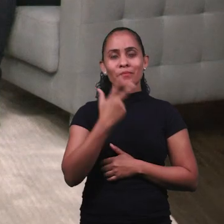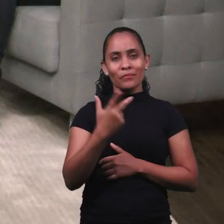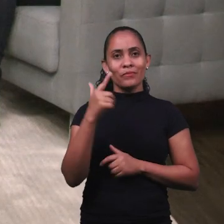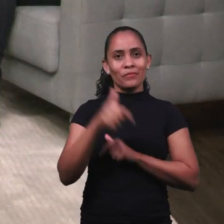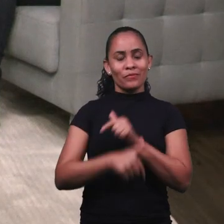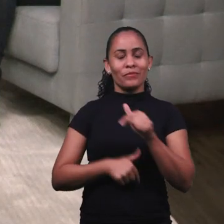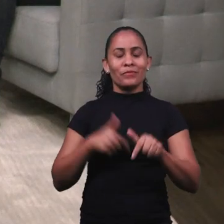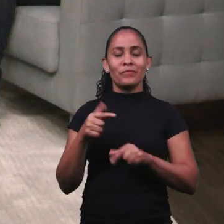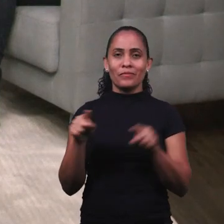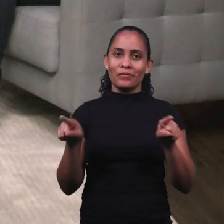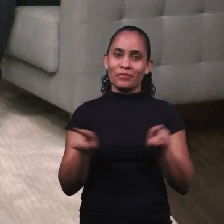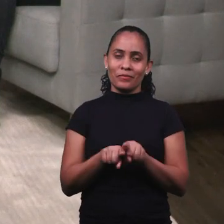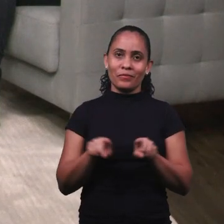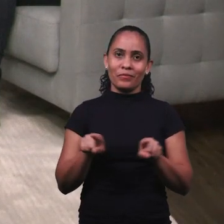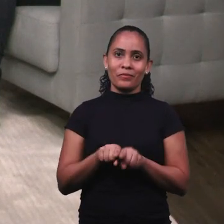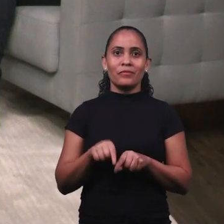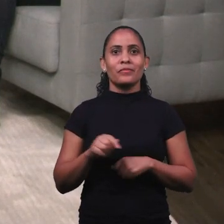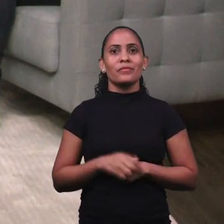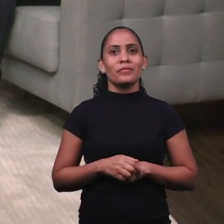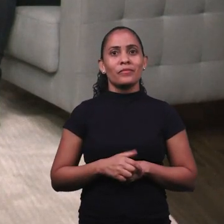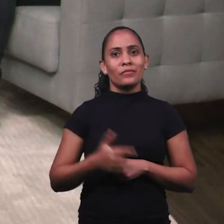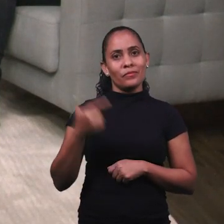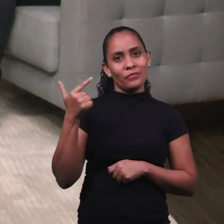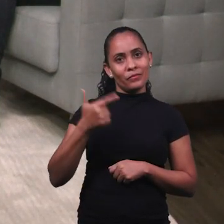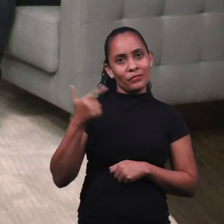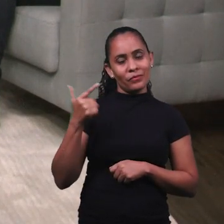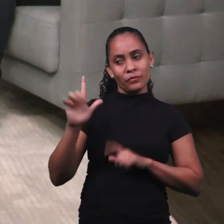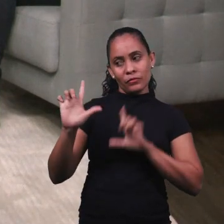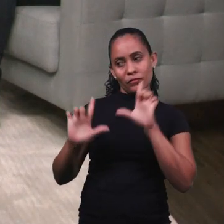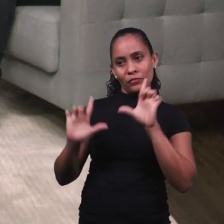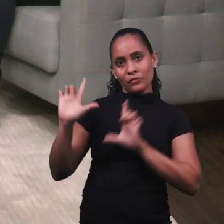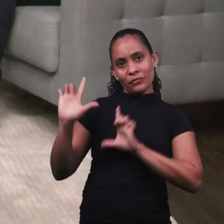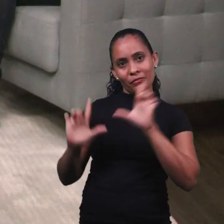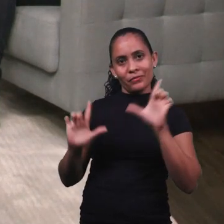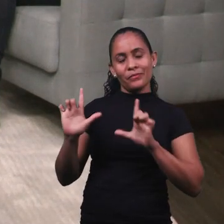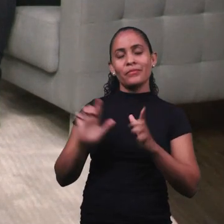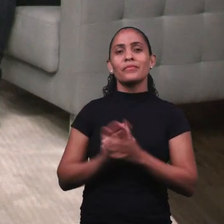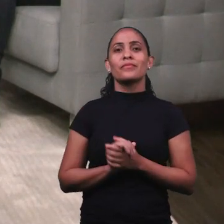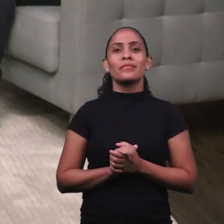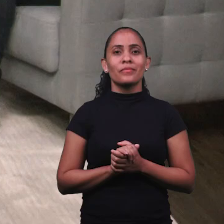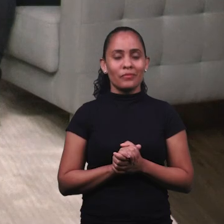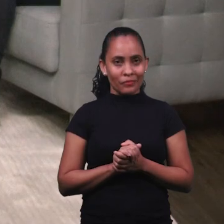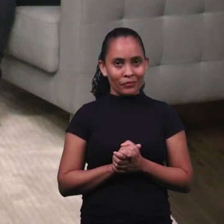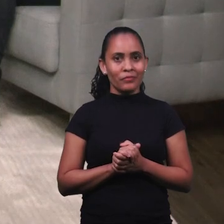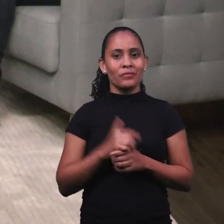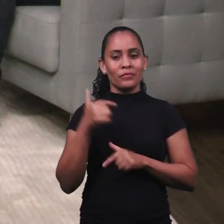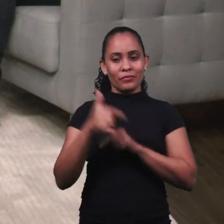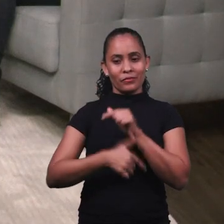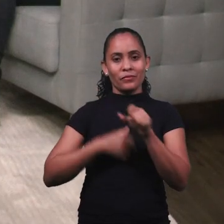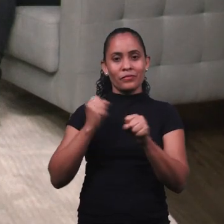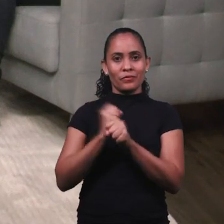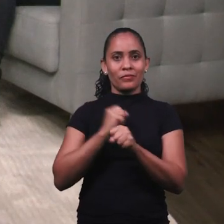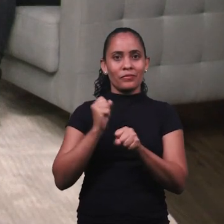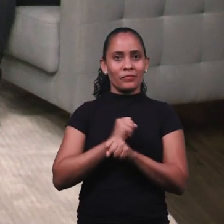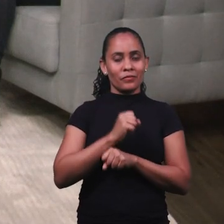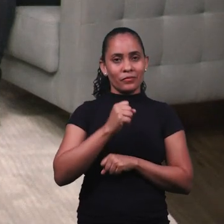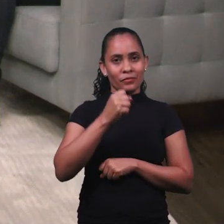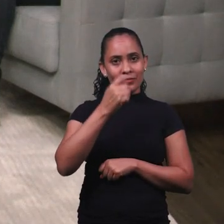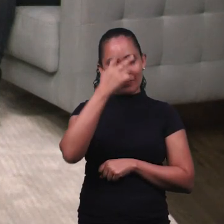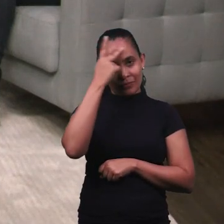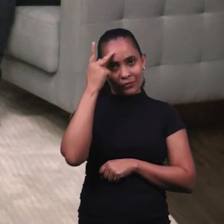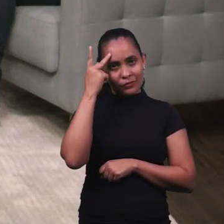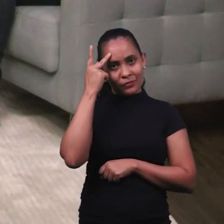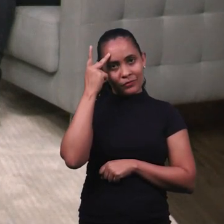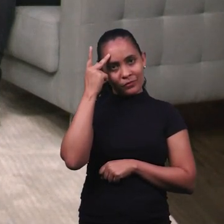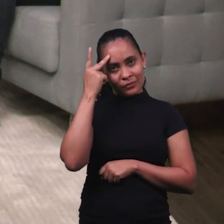de instrumentalidade. É a segunda parte, né, deste programa de instrumentalidade, e o pastor Biso aqui,